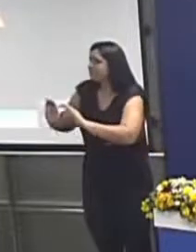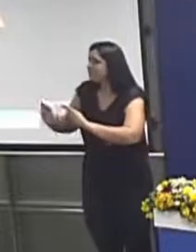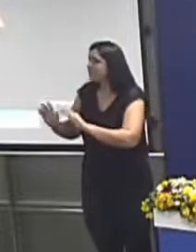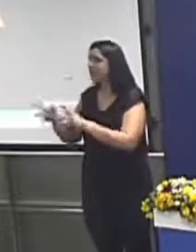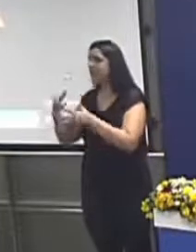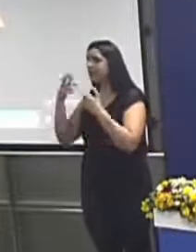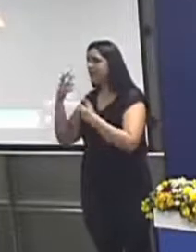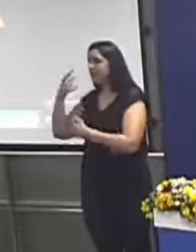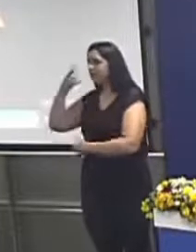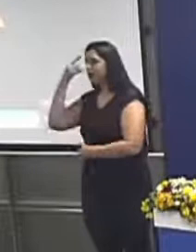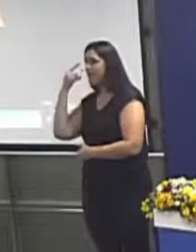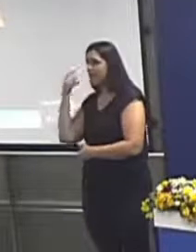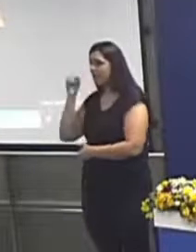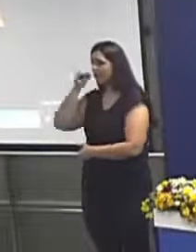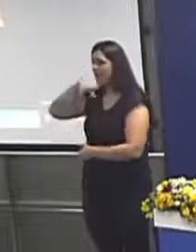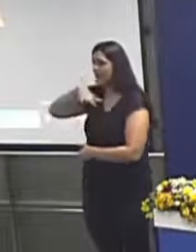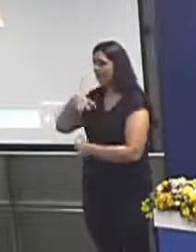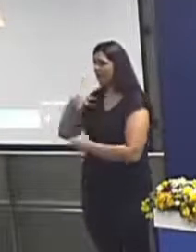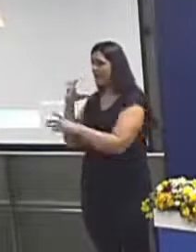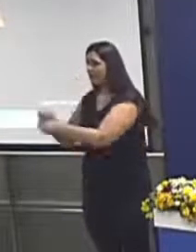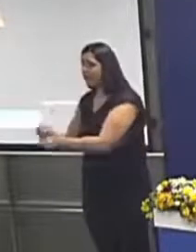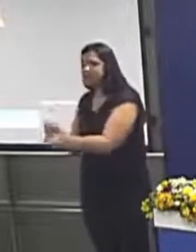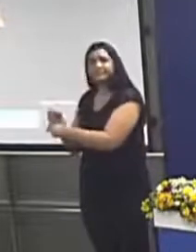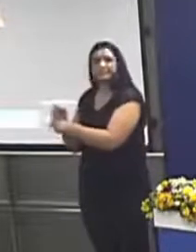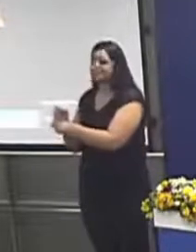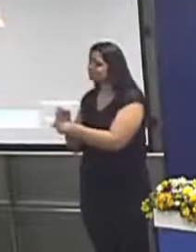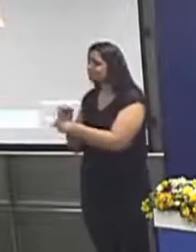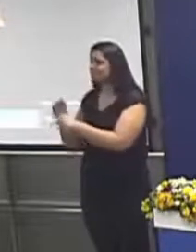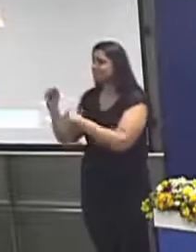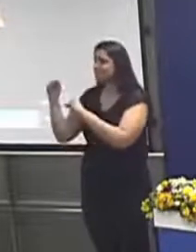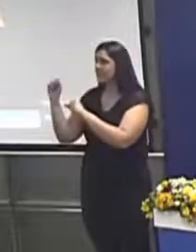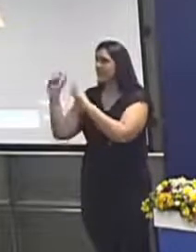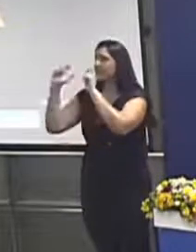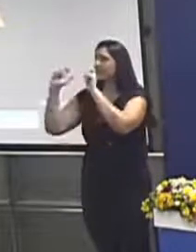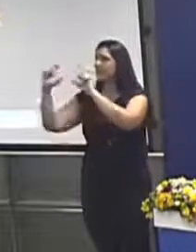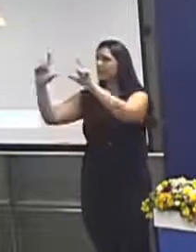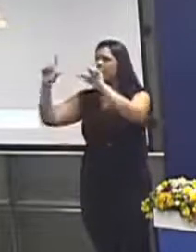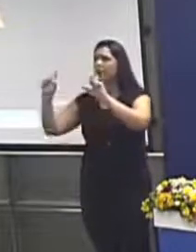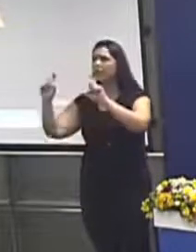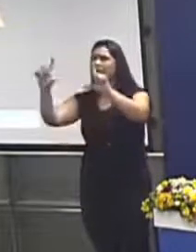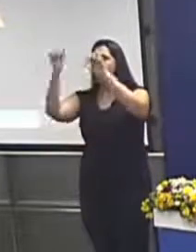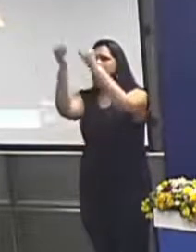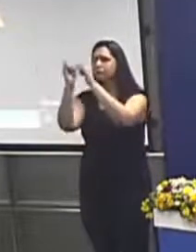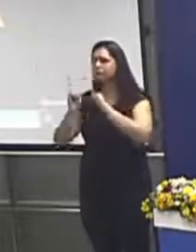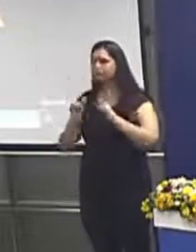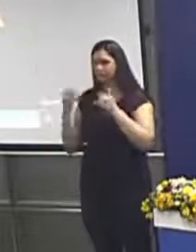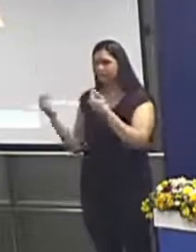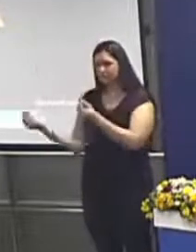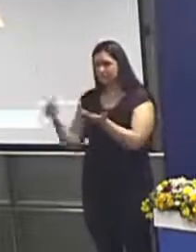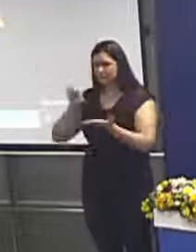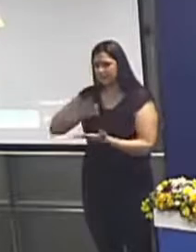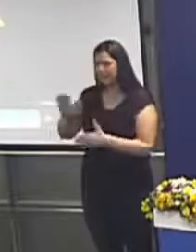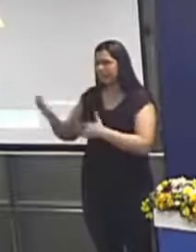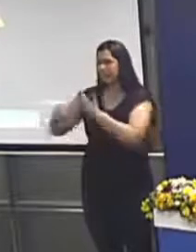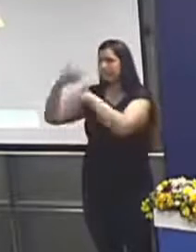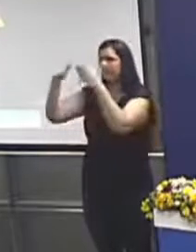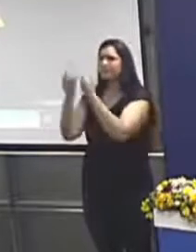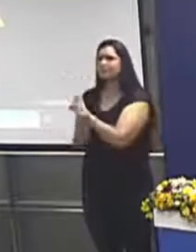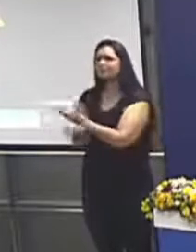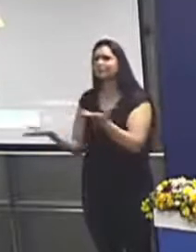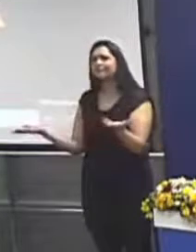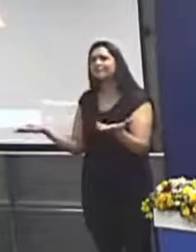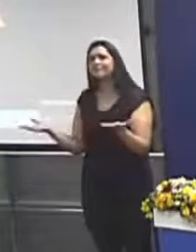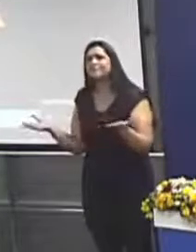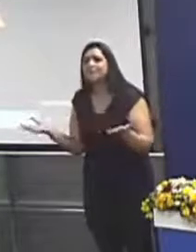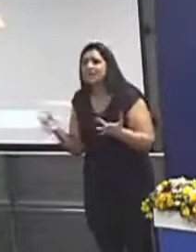consumo excessivo, acumulação, com energia limpa, comida sem veneno, renda básica pra todos, desenvolvimento,